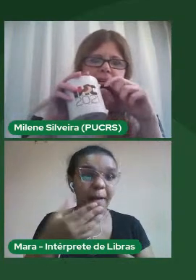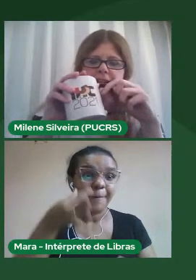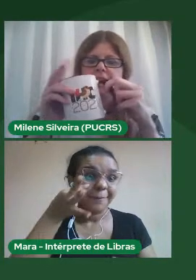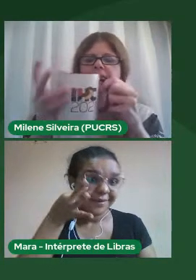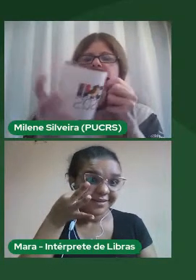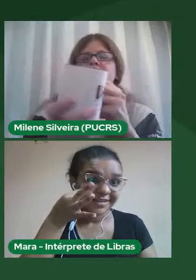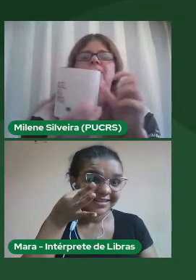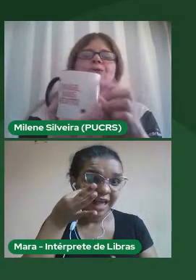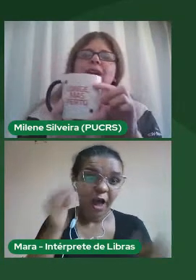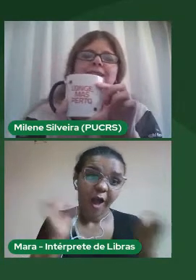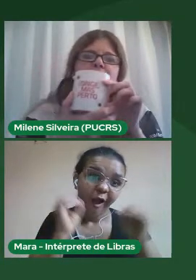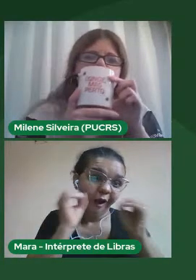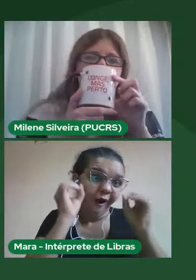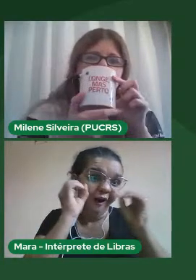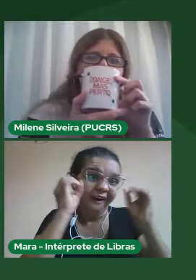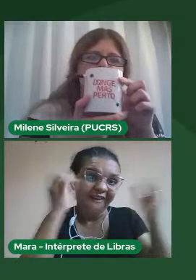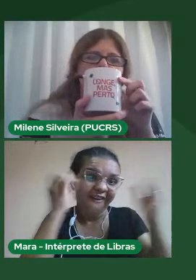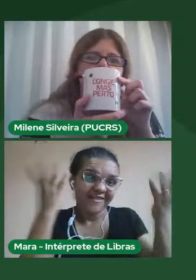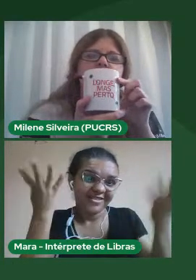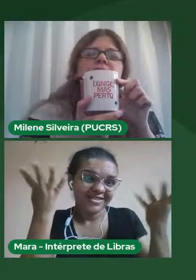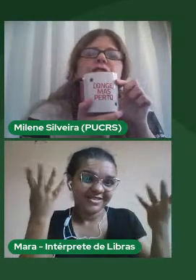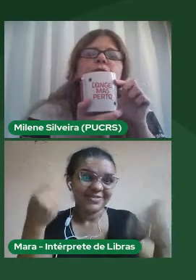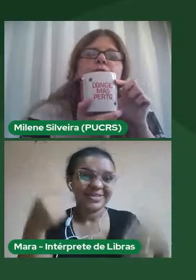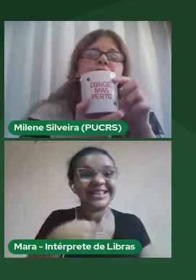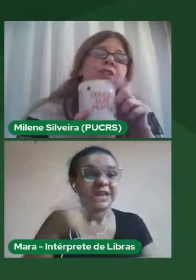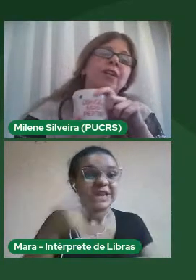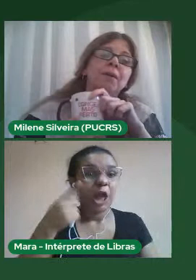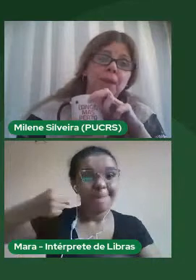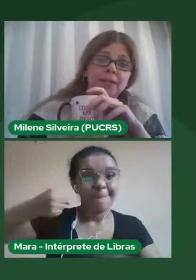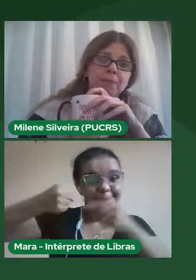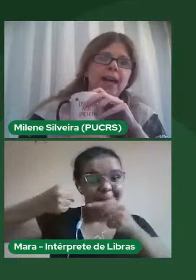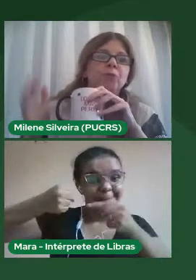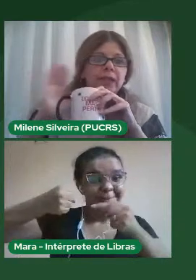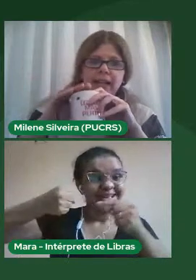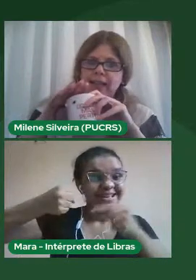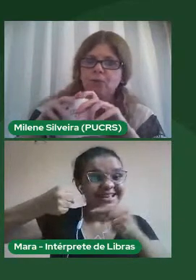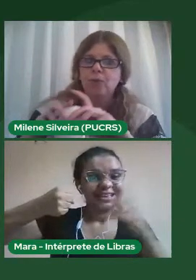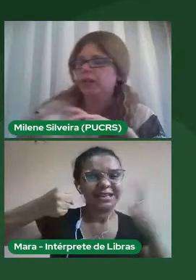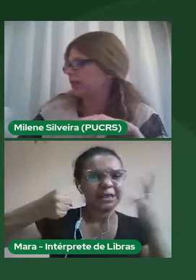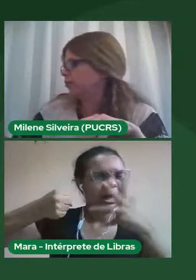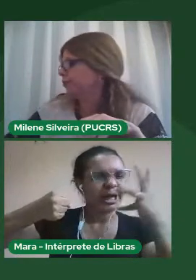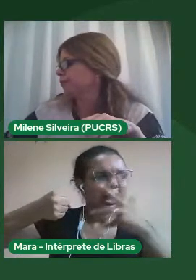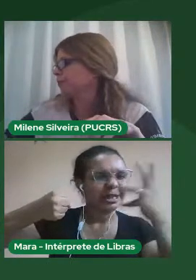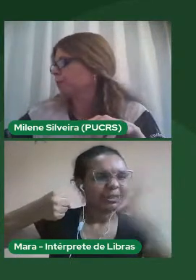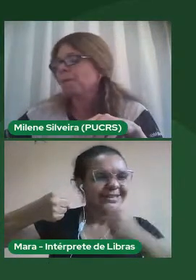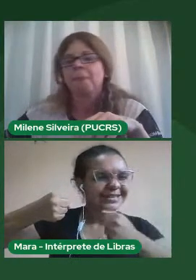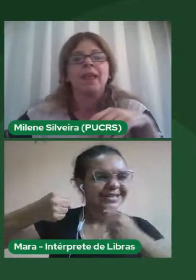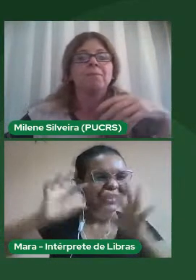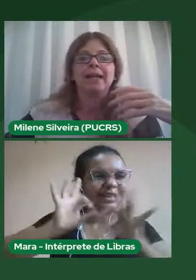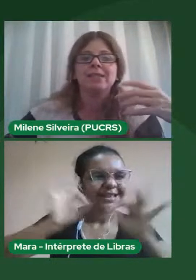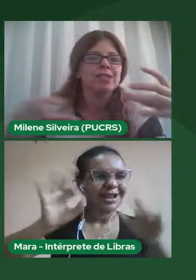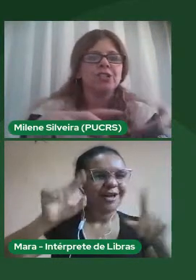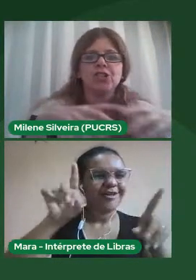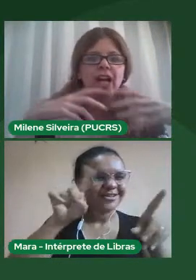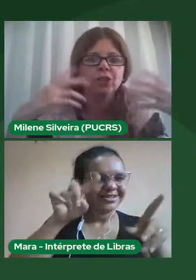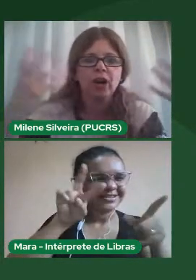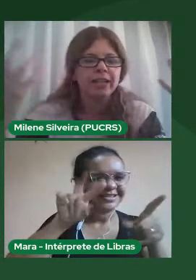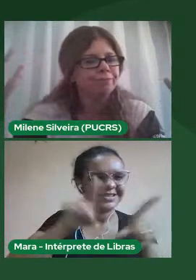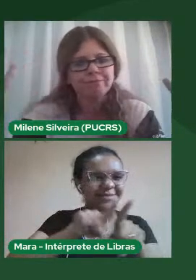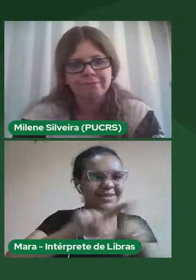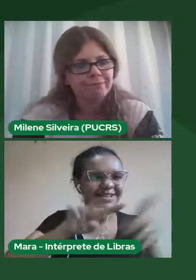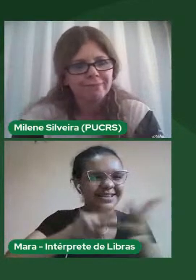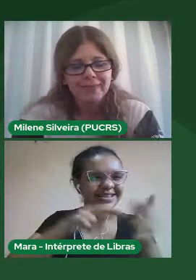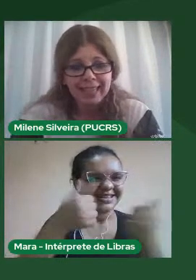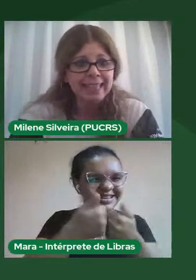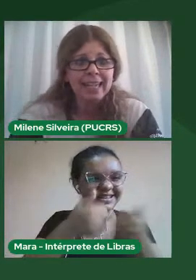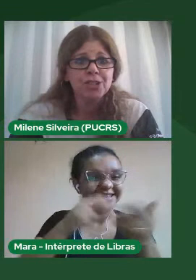Está aqui a minha caneca, linda, com essa frase maravilhosa, né? De longe, mais perto, mandaram até com bolinho. Mas, então, assim, a gente